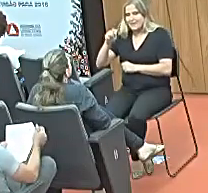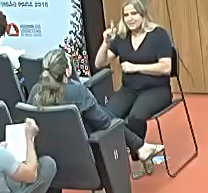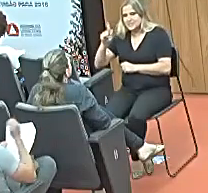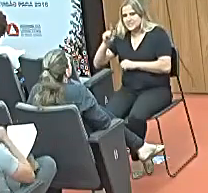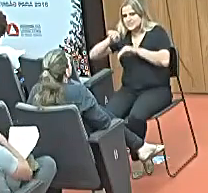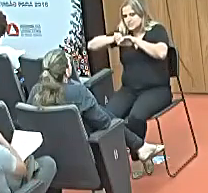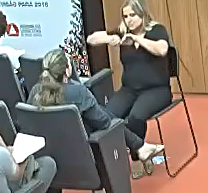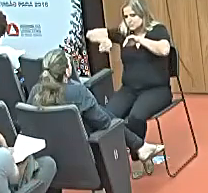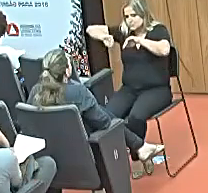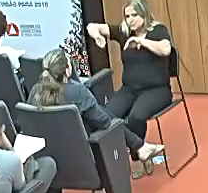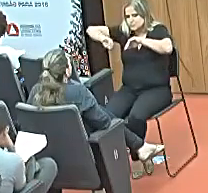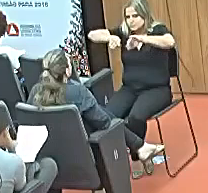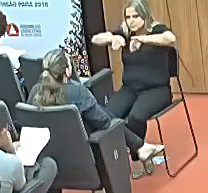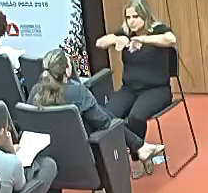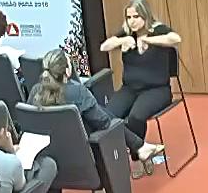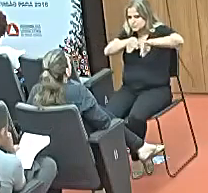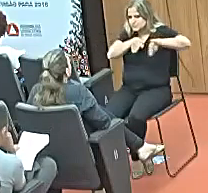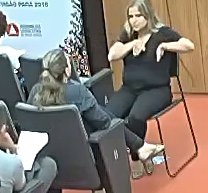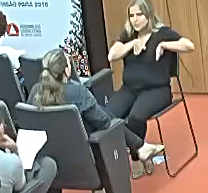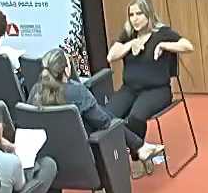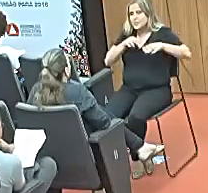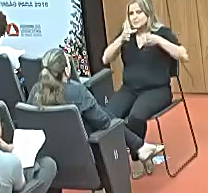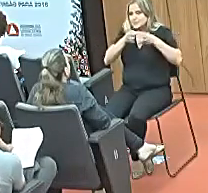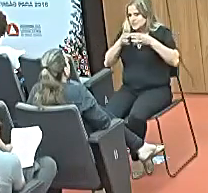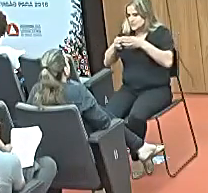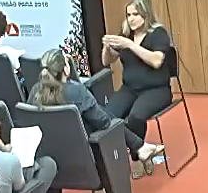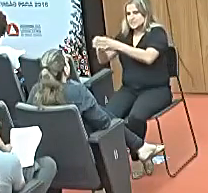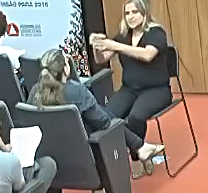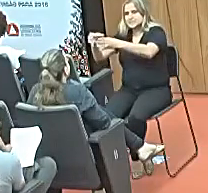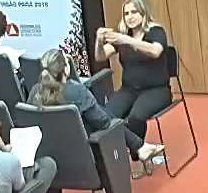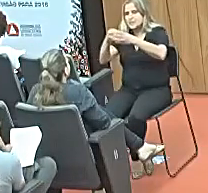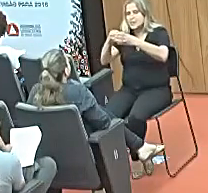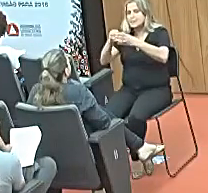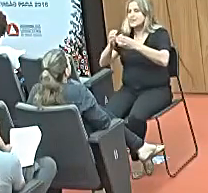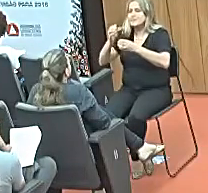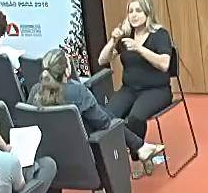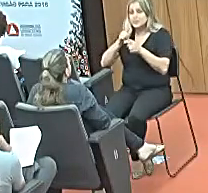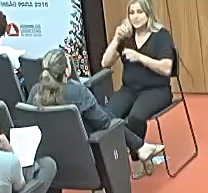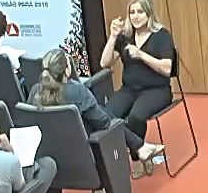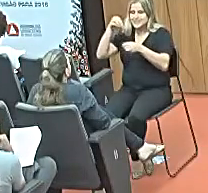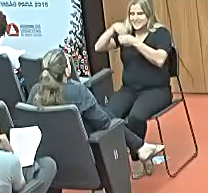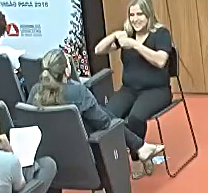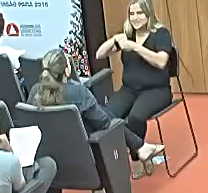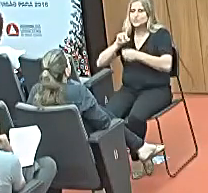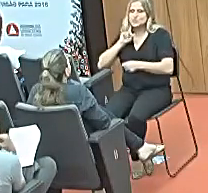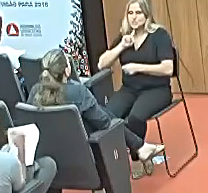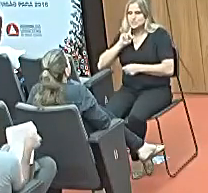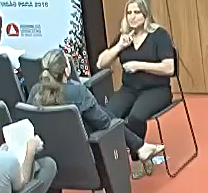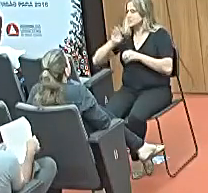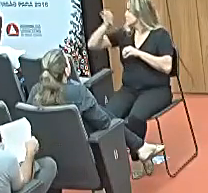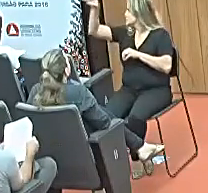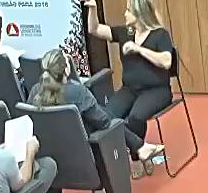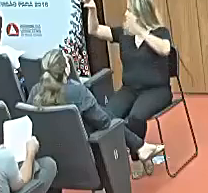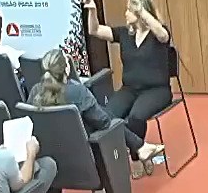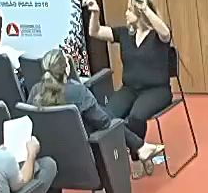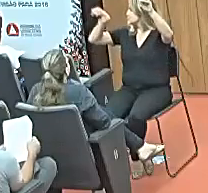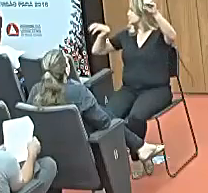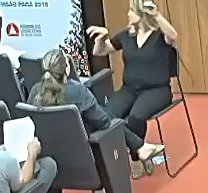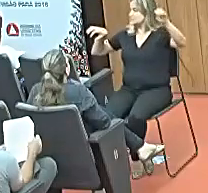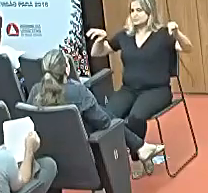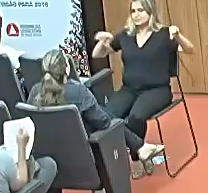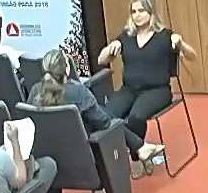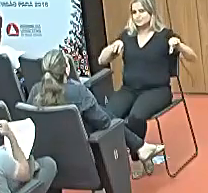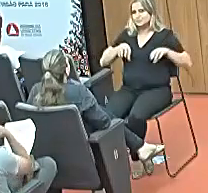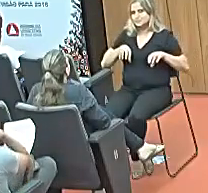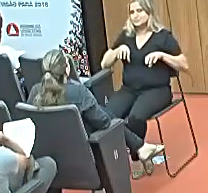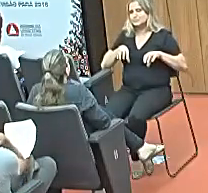participativa de piaget para que isso seja levado para todas as microrregiões do estado e que esse trabalho que produzimos aqui nesses últimos